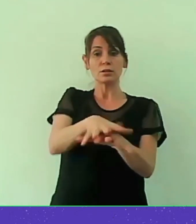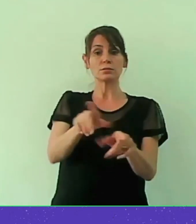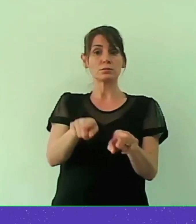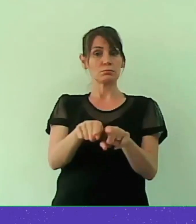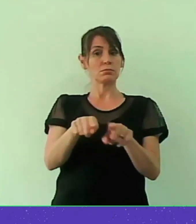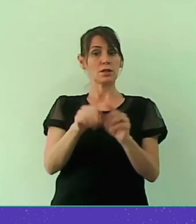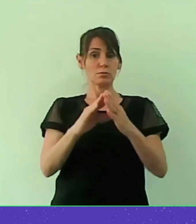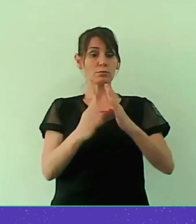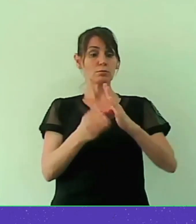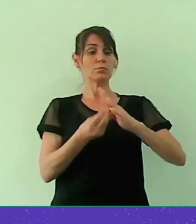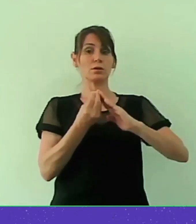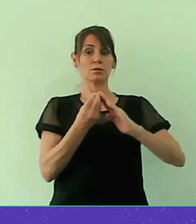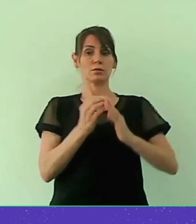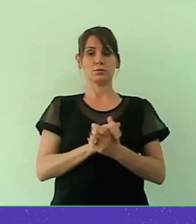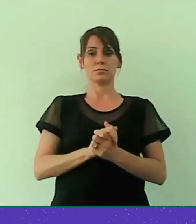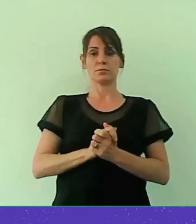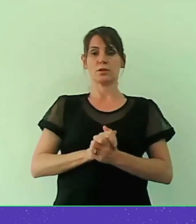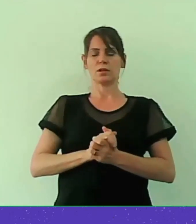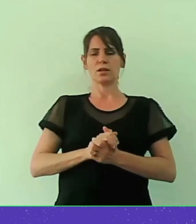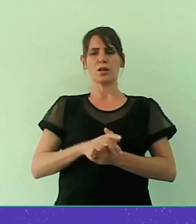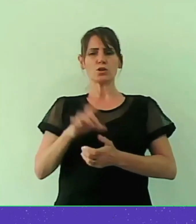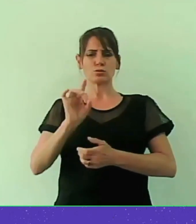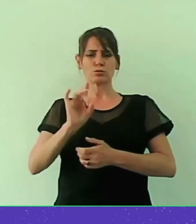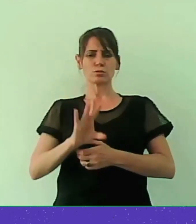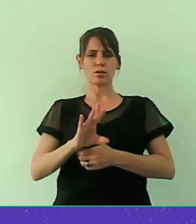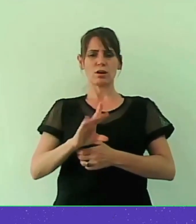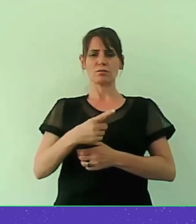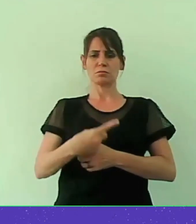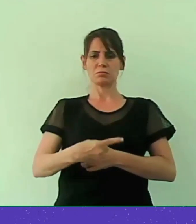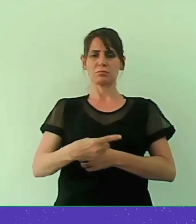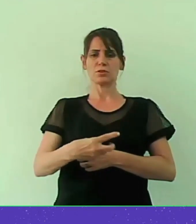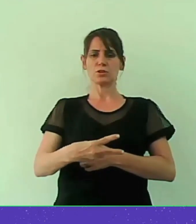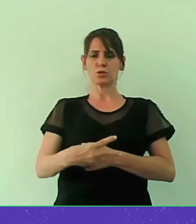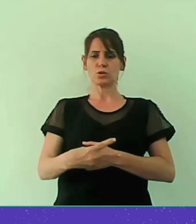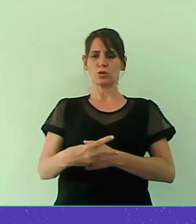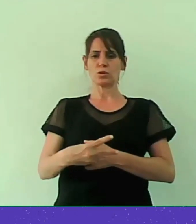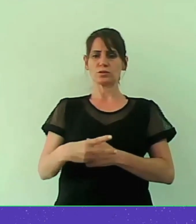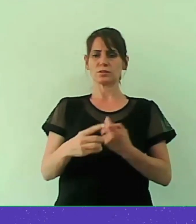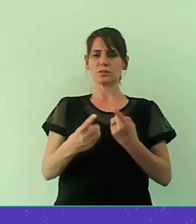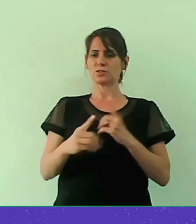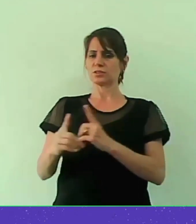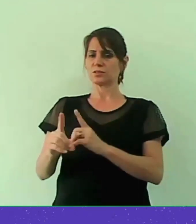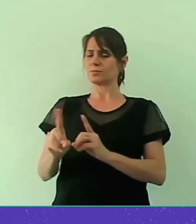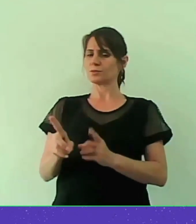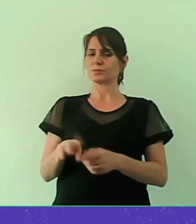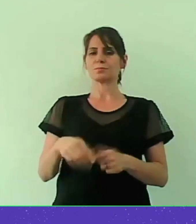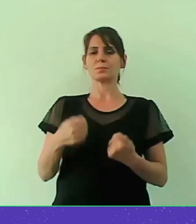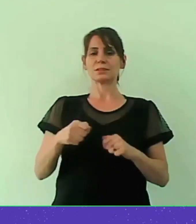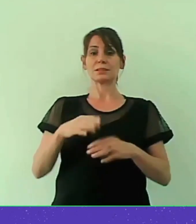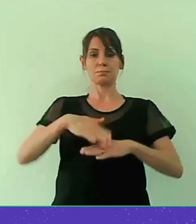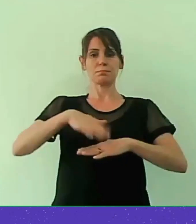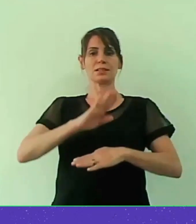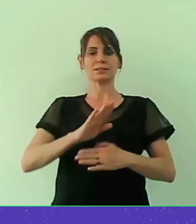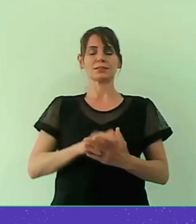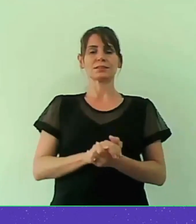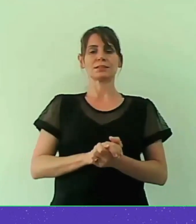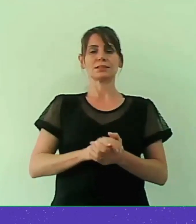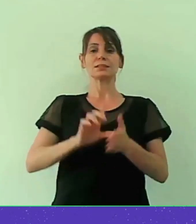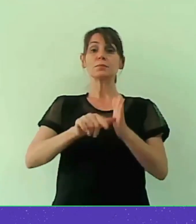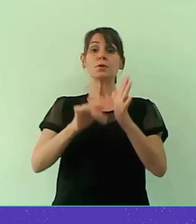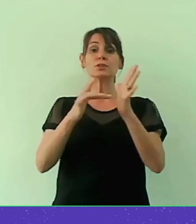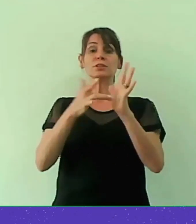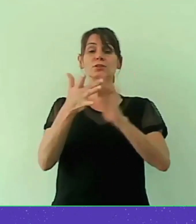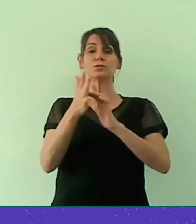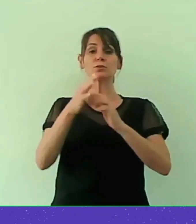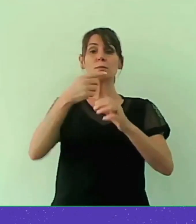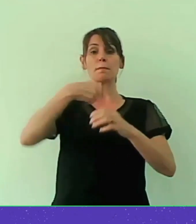Somente os 12 não são suficientes para o trabalho. Depois Jesus enviou mais 70. Também